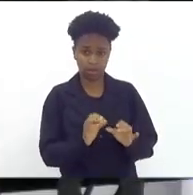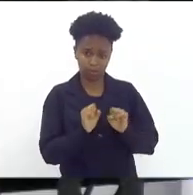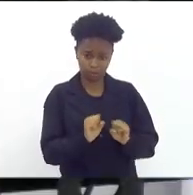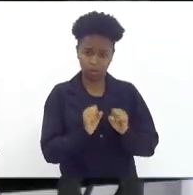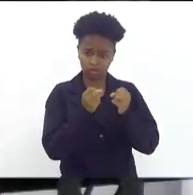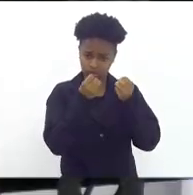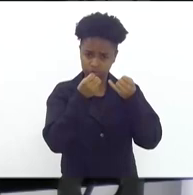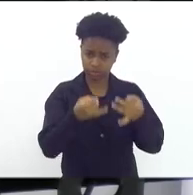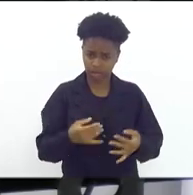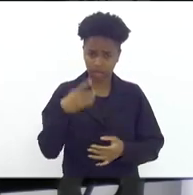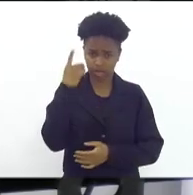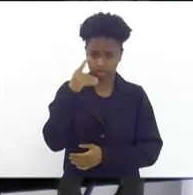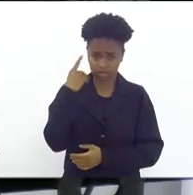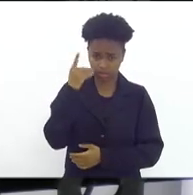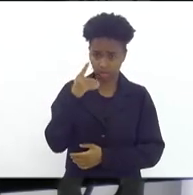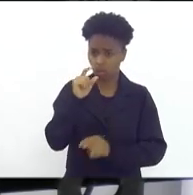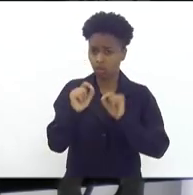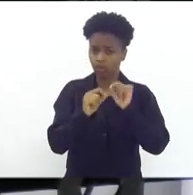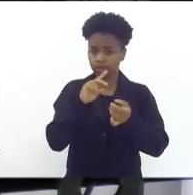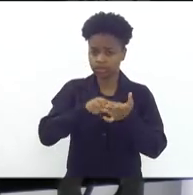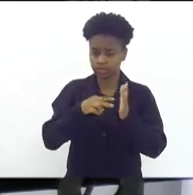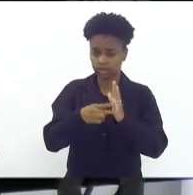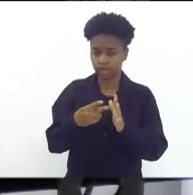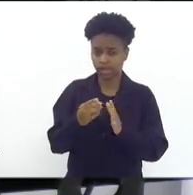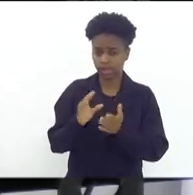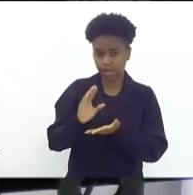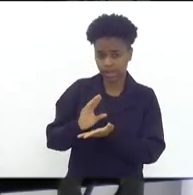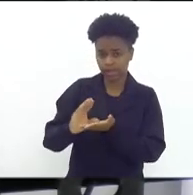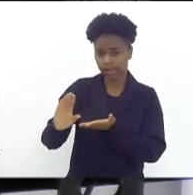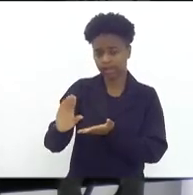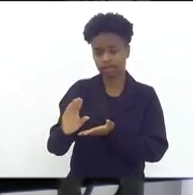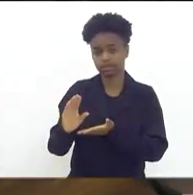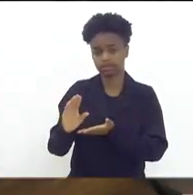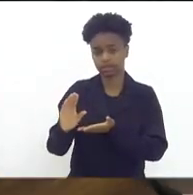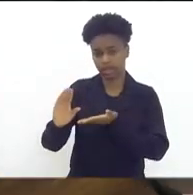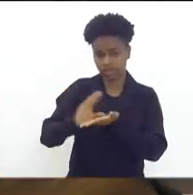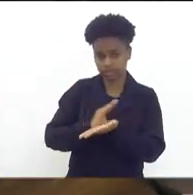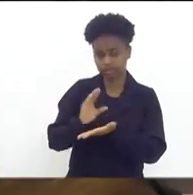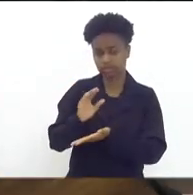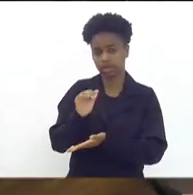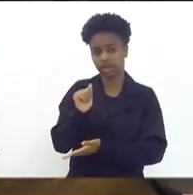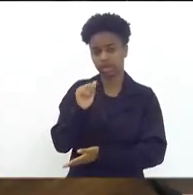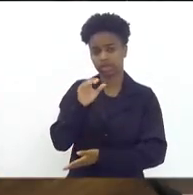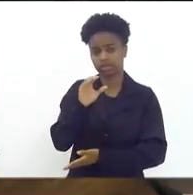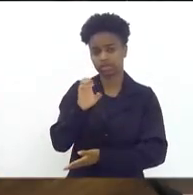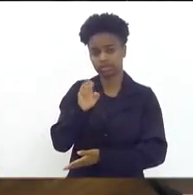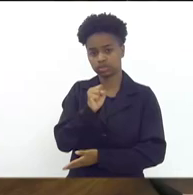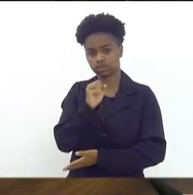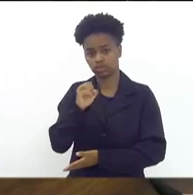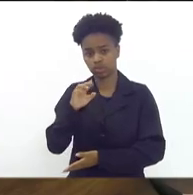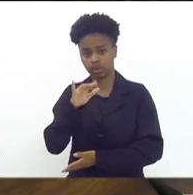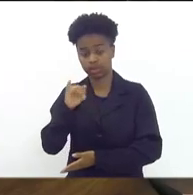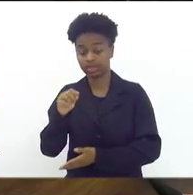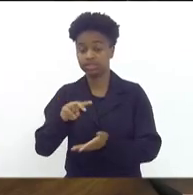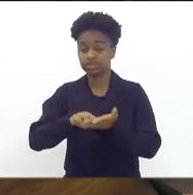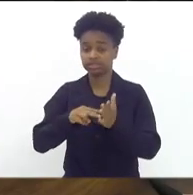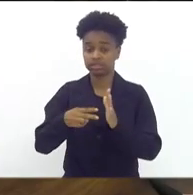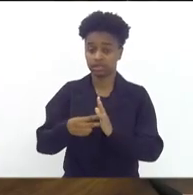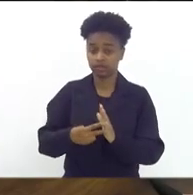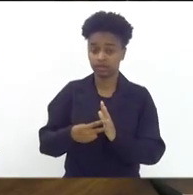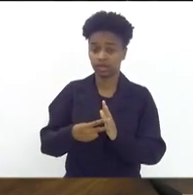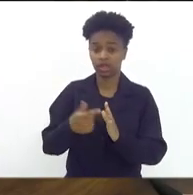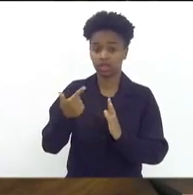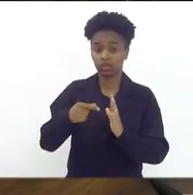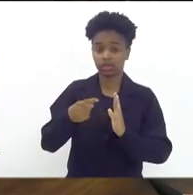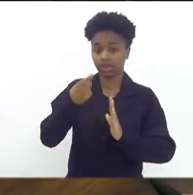explicar para os deputados empresários que são receitas acessórios em Minas Gerais desculpa é o que são receitas acessórios são recentes consideradas não